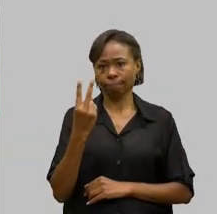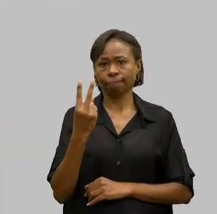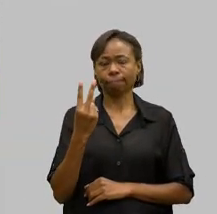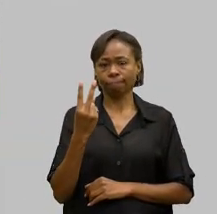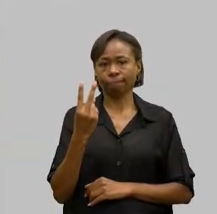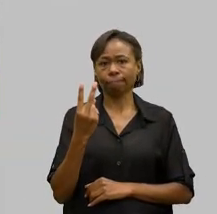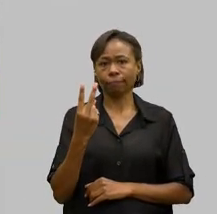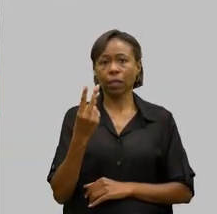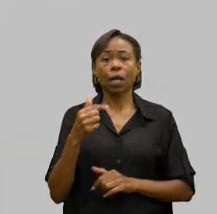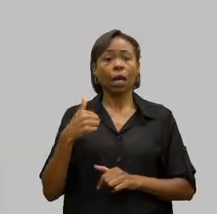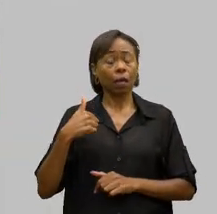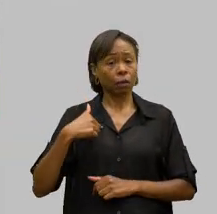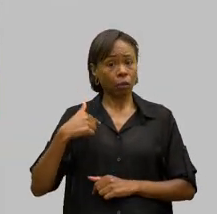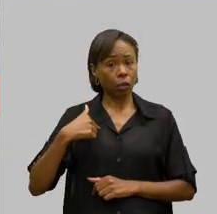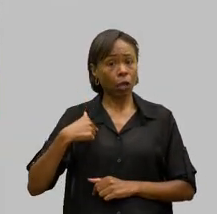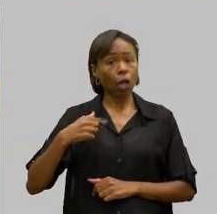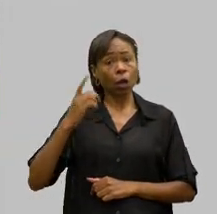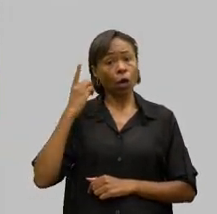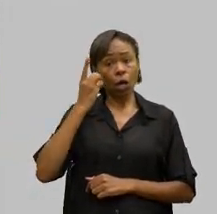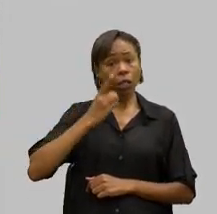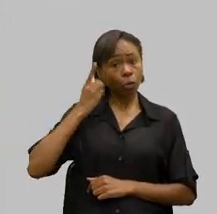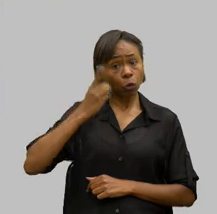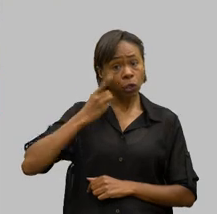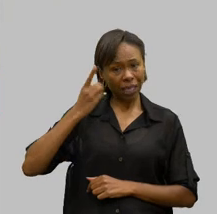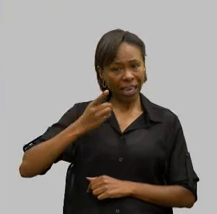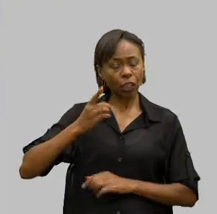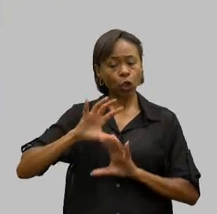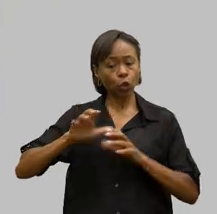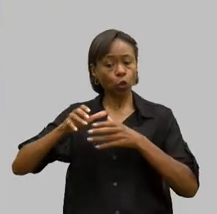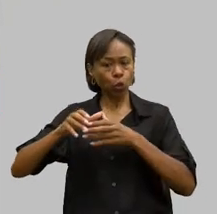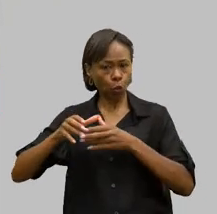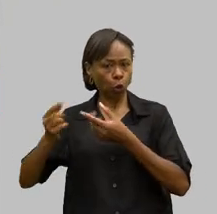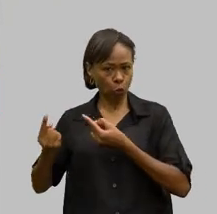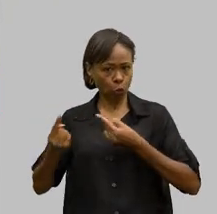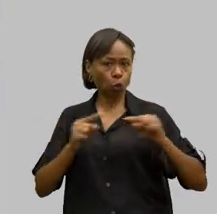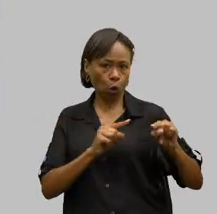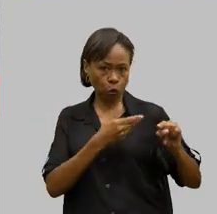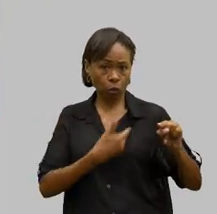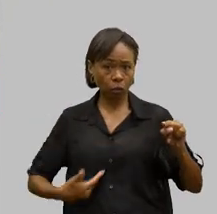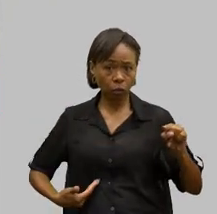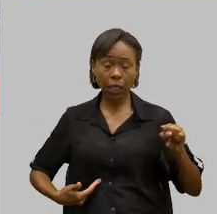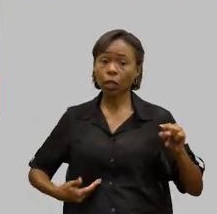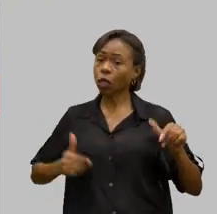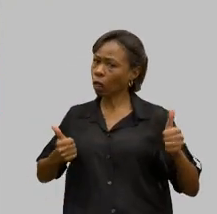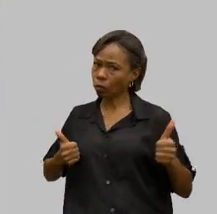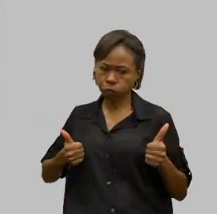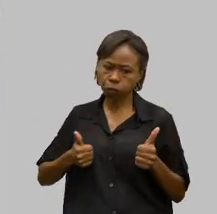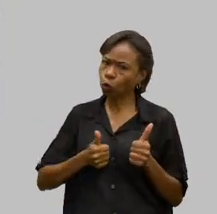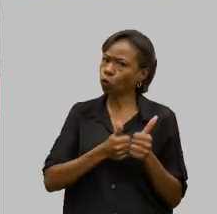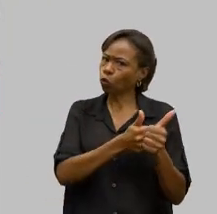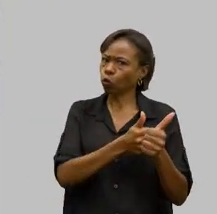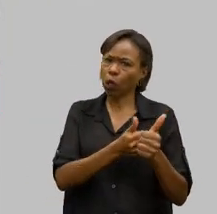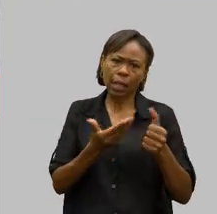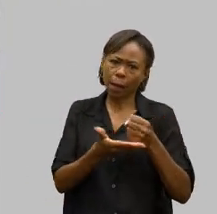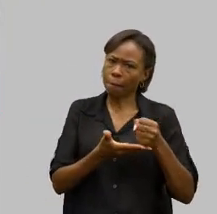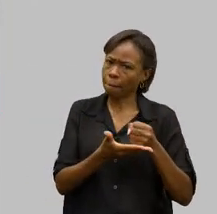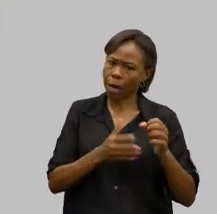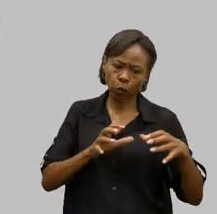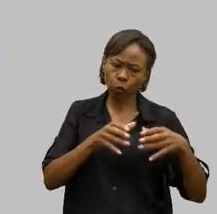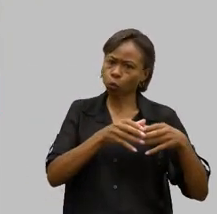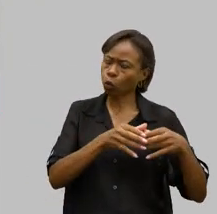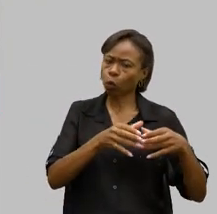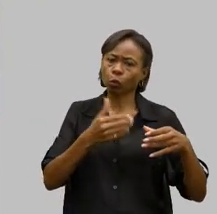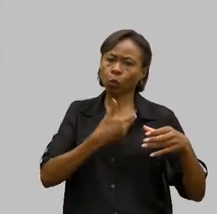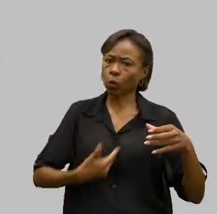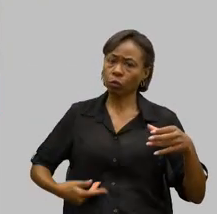E eu estou como uma deputada de oposição, secretário, e que claramente não caminha junto ao governo, não integra a base do governo e que, na